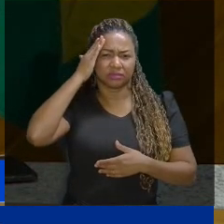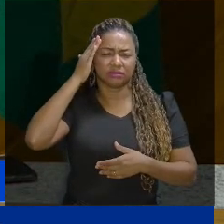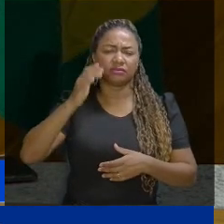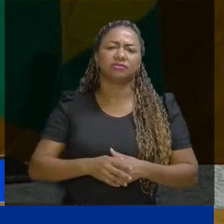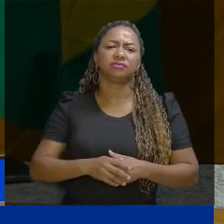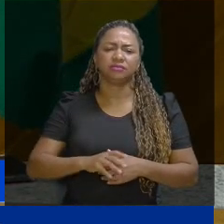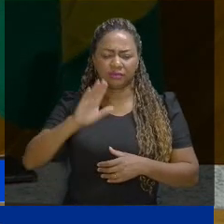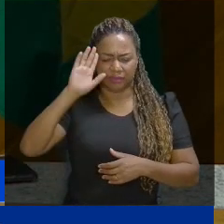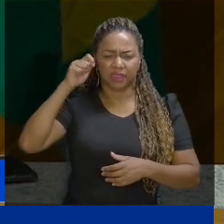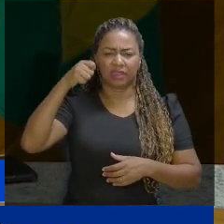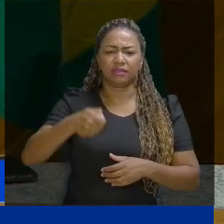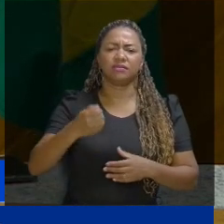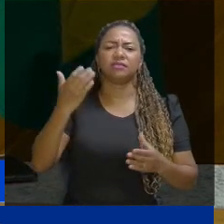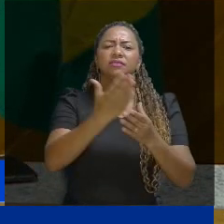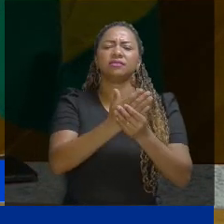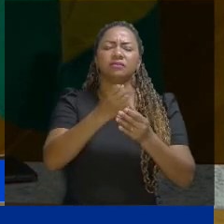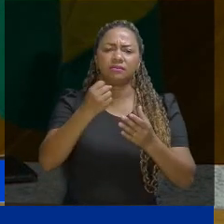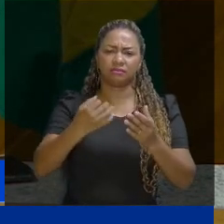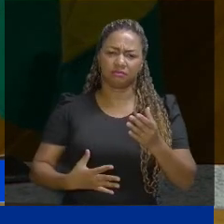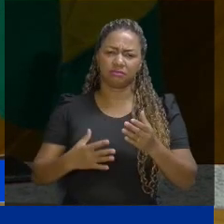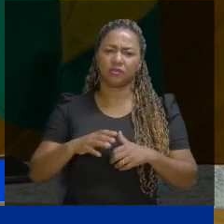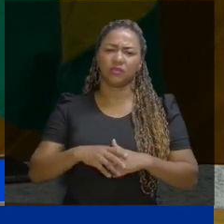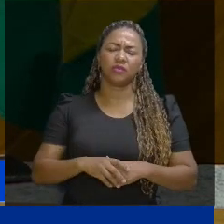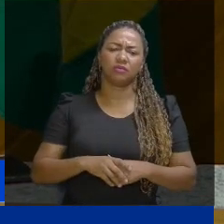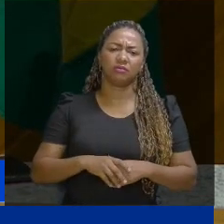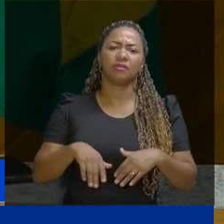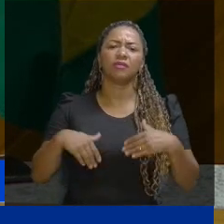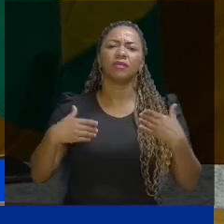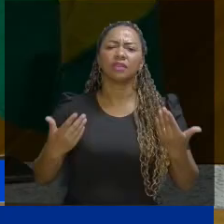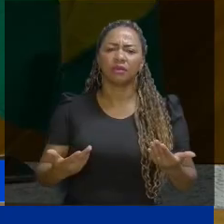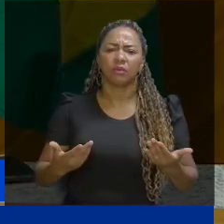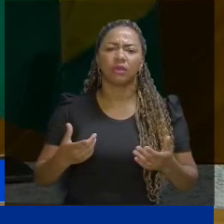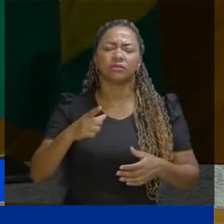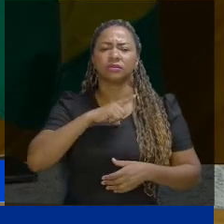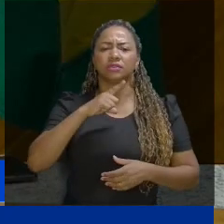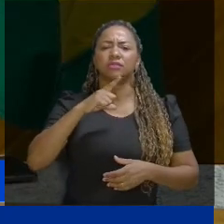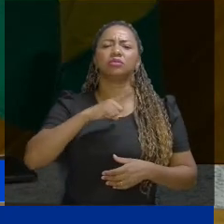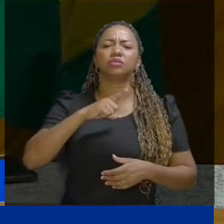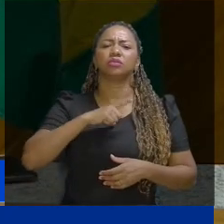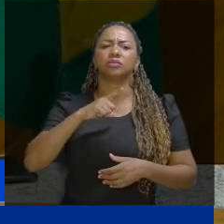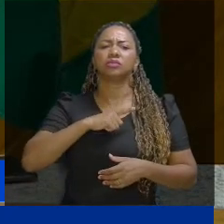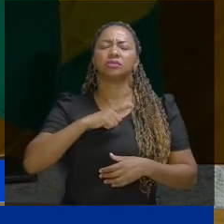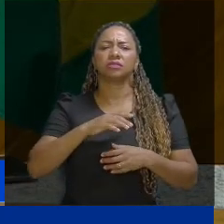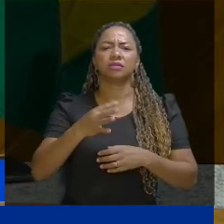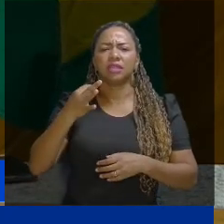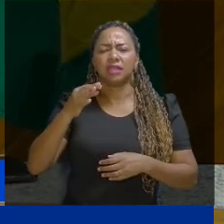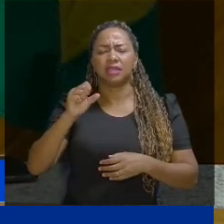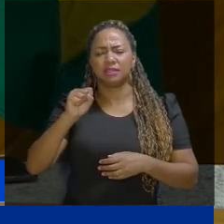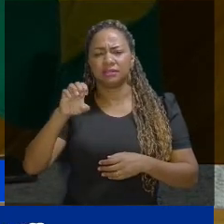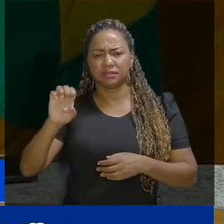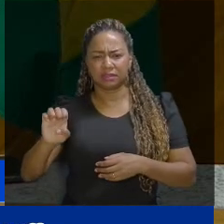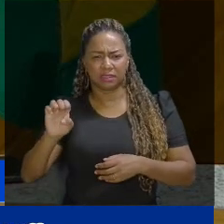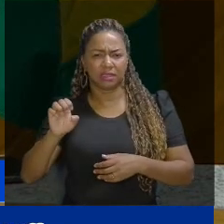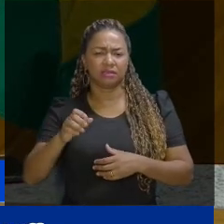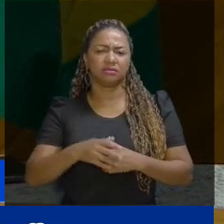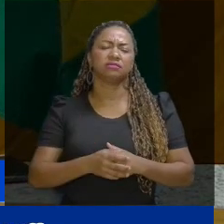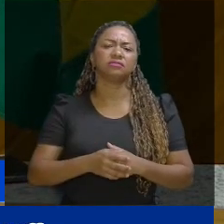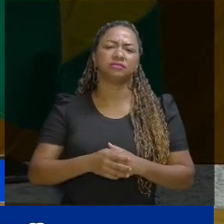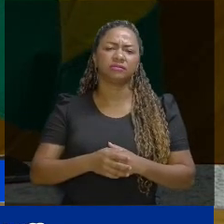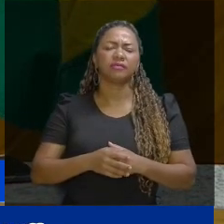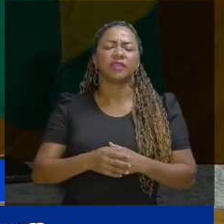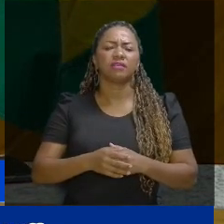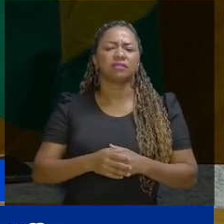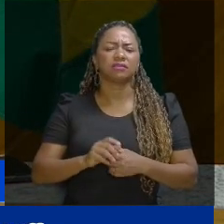ciência da decisão nos embargos, quando houve a remessa para o TSE. E isso aqui